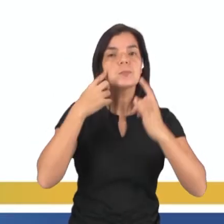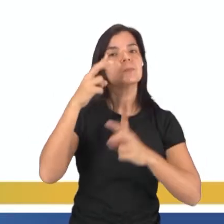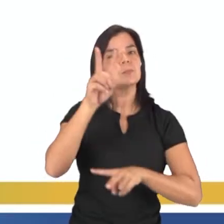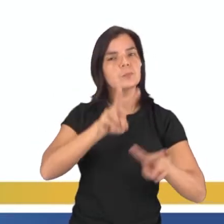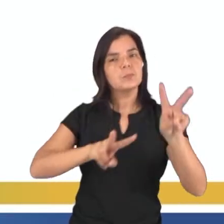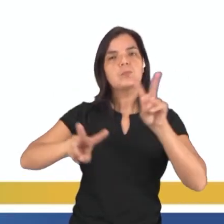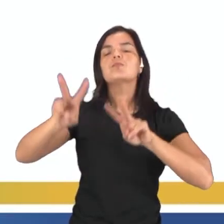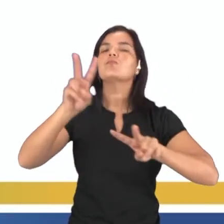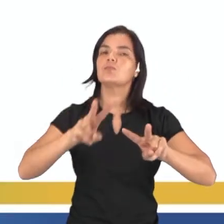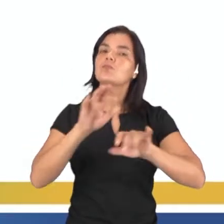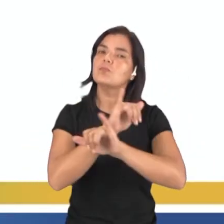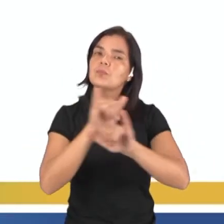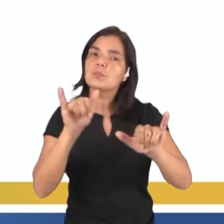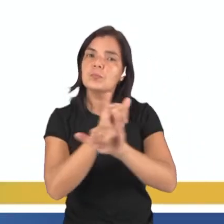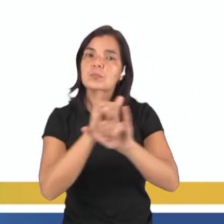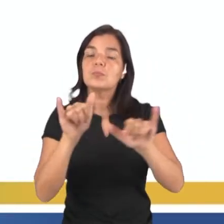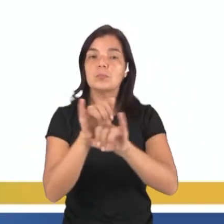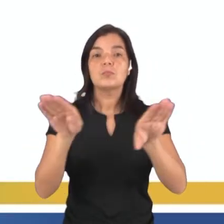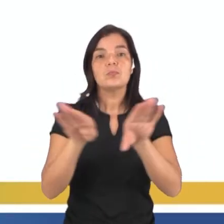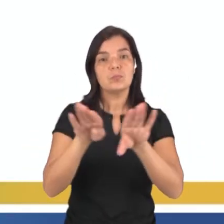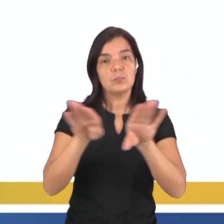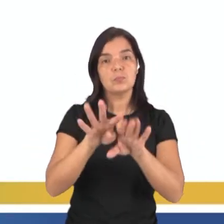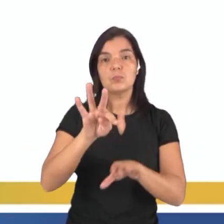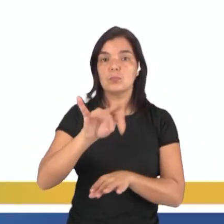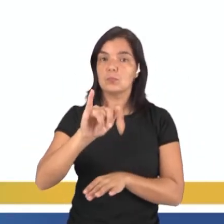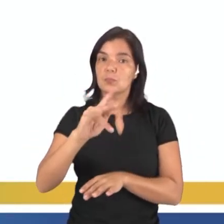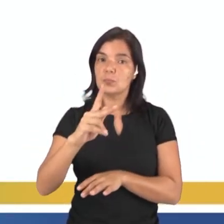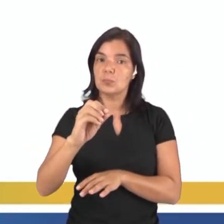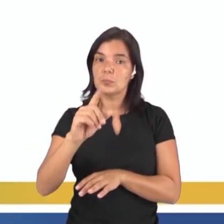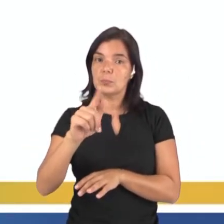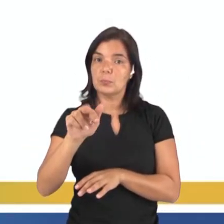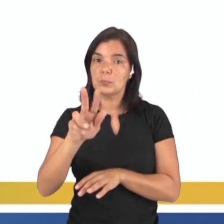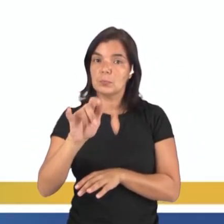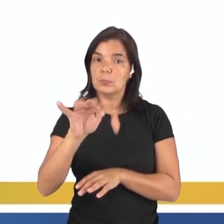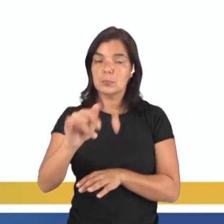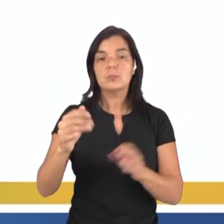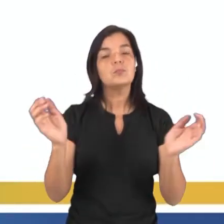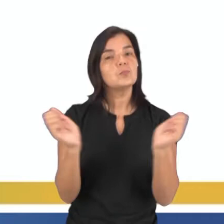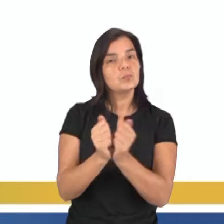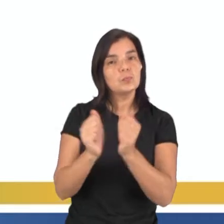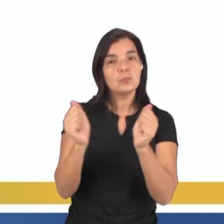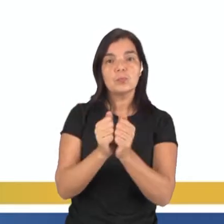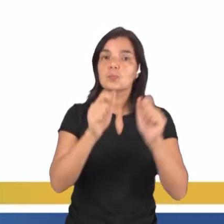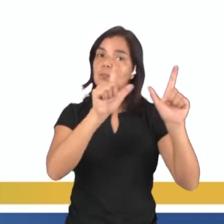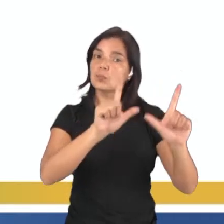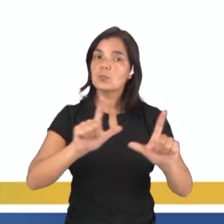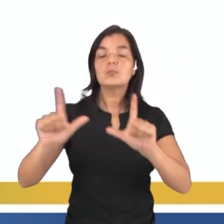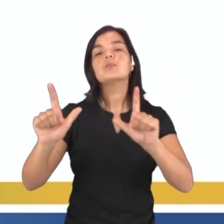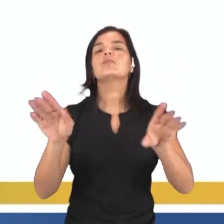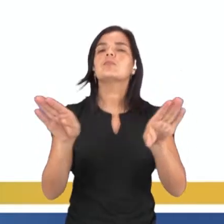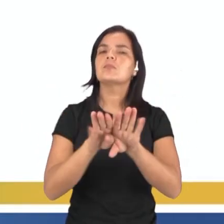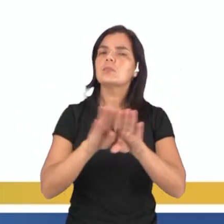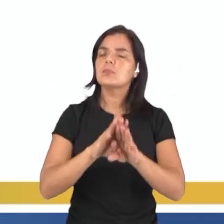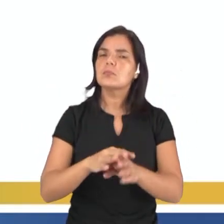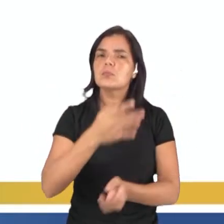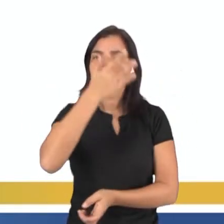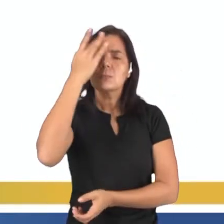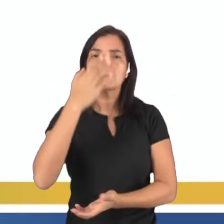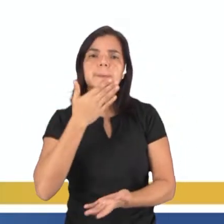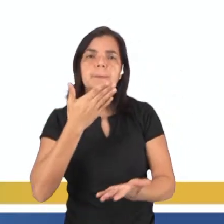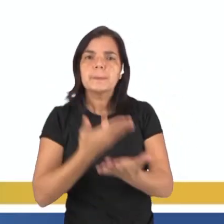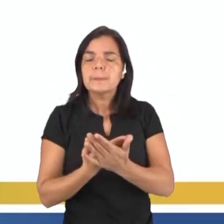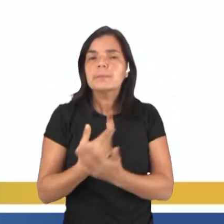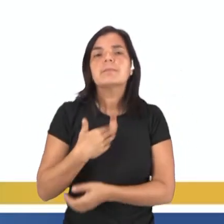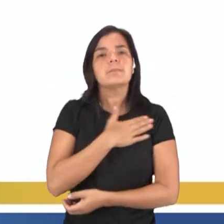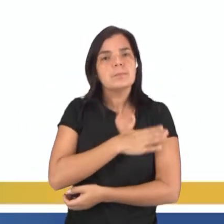visualizações efetivas de informações, tipografia adequada nos conjuntos de slides, do tipo que impressione e